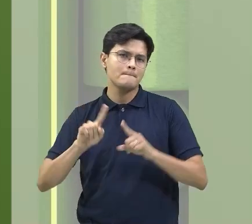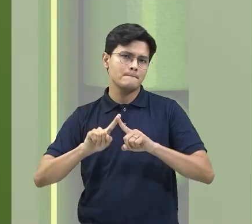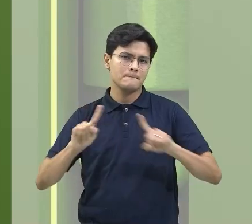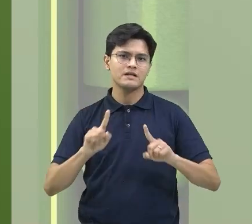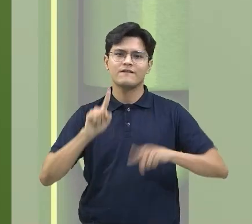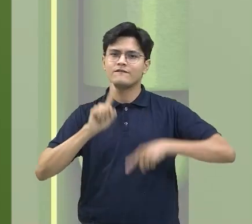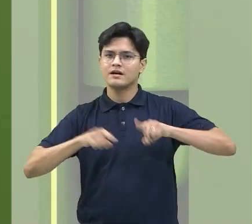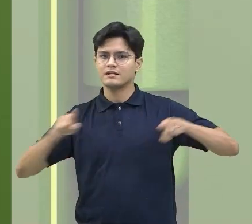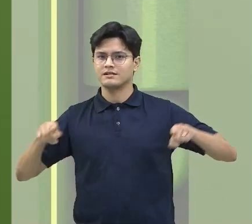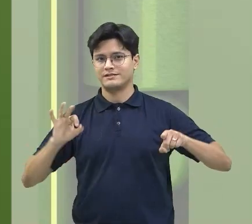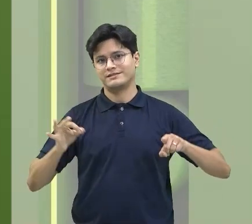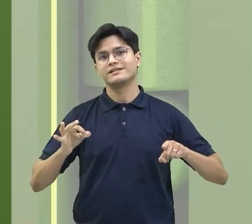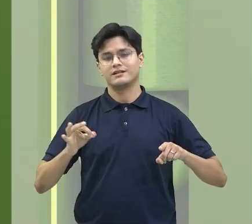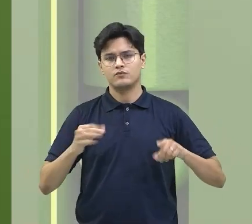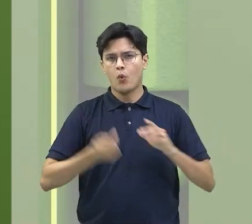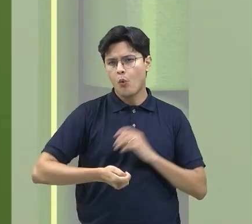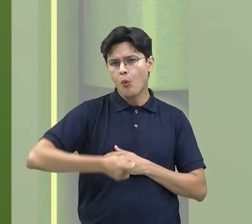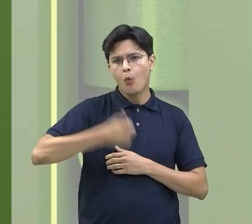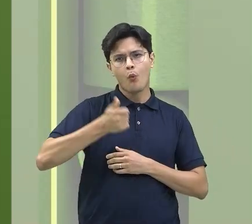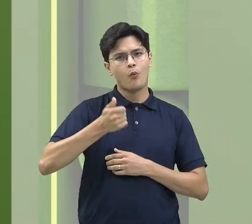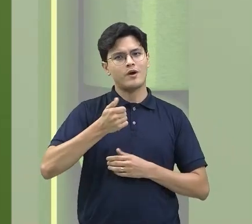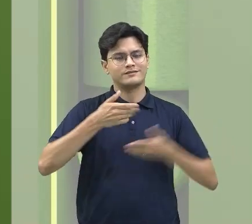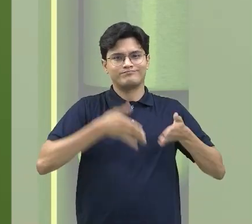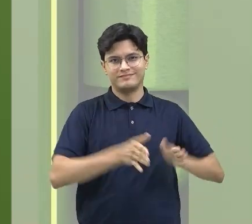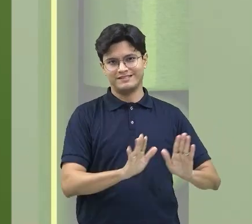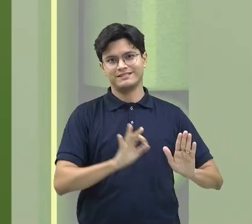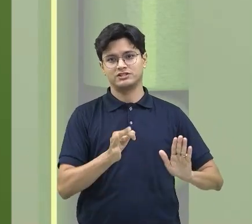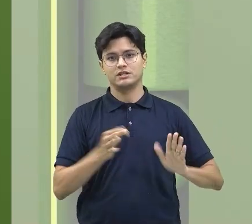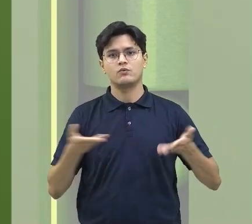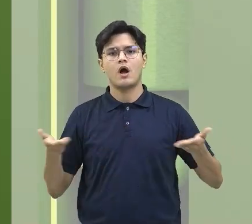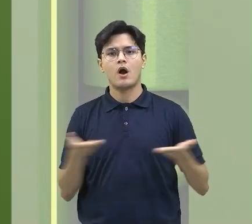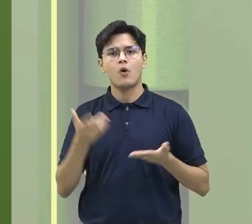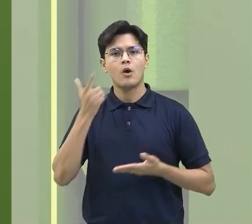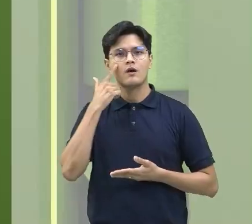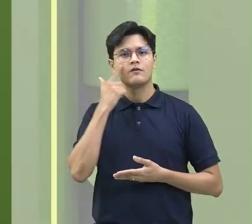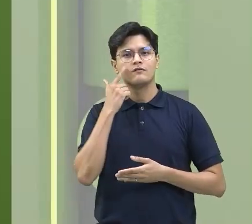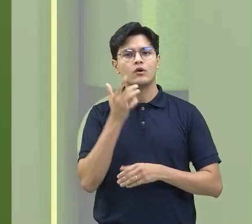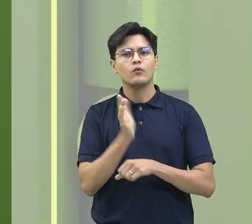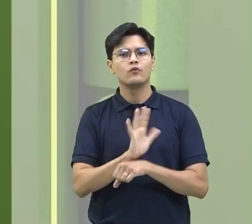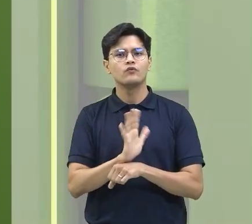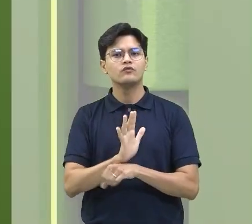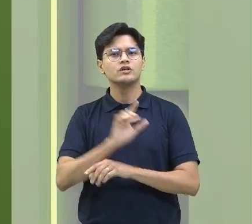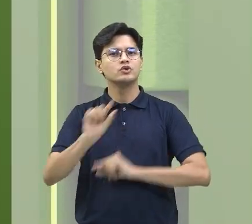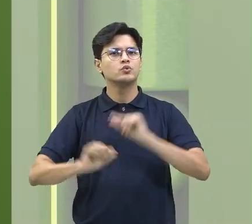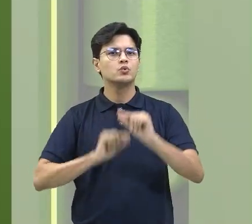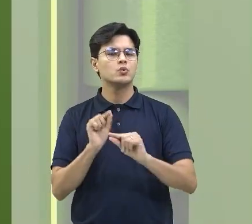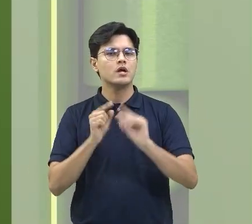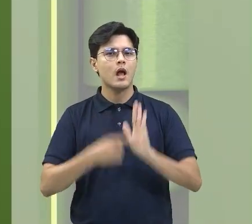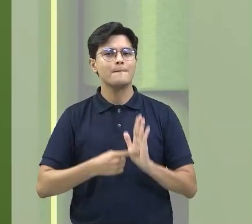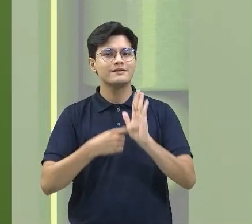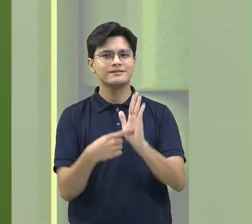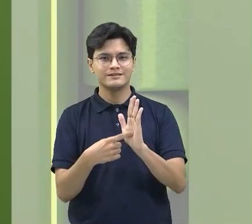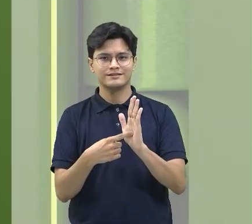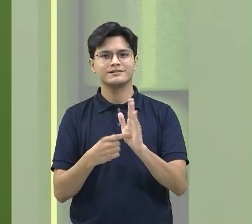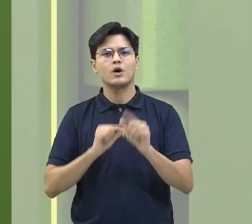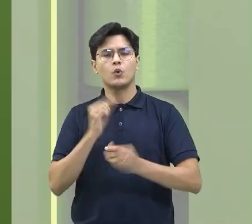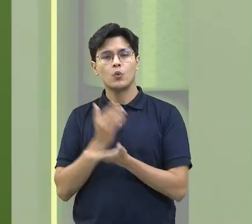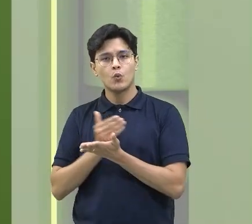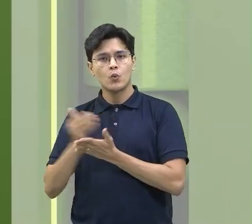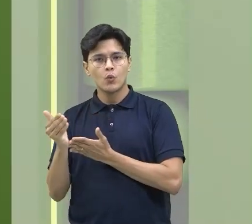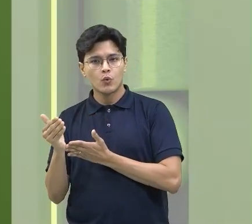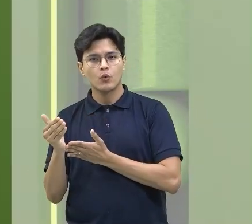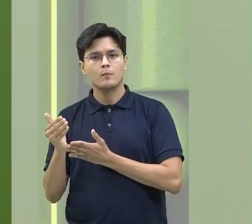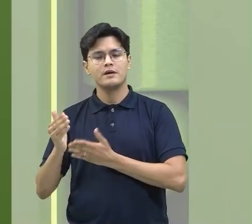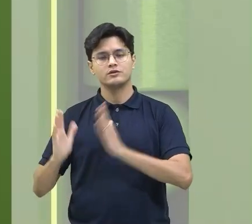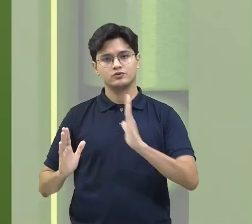já está pronto para nascer. Agora nós vamos então acompanhar um vídeo que vai apresentar as primeiras etapas, que seriam